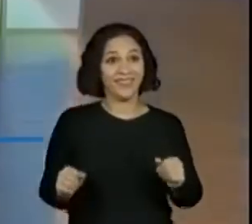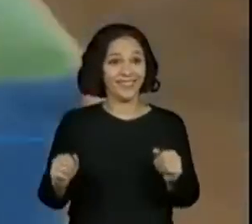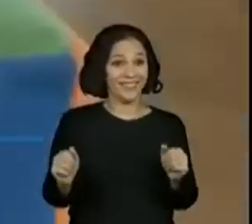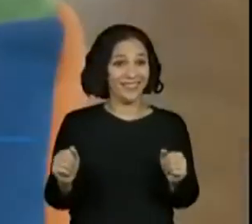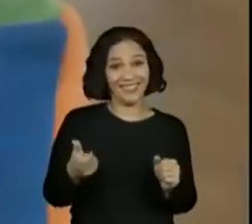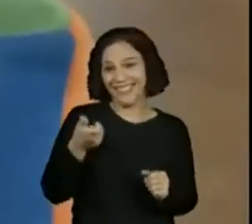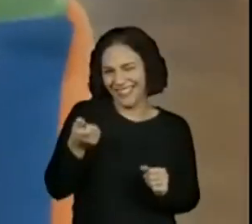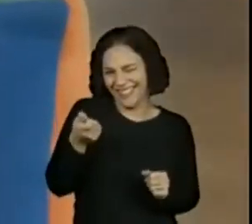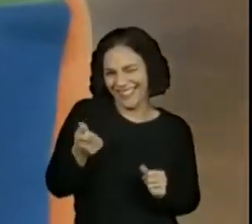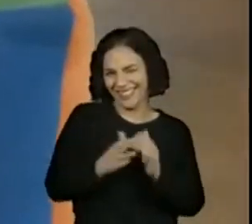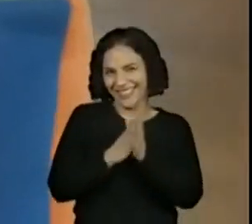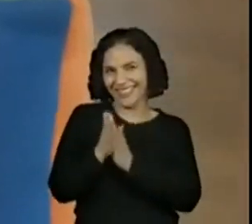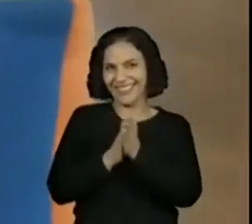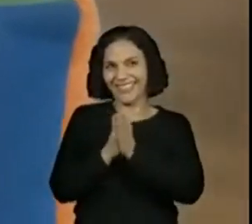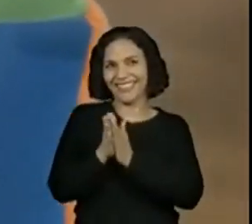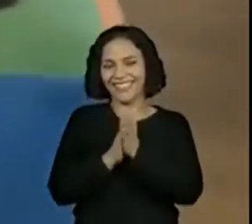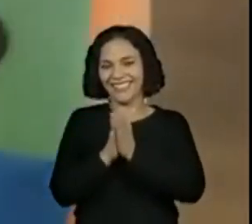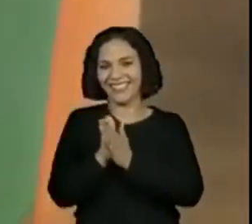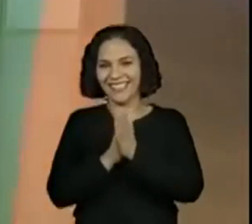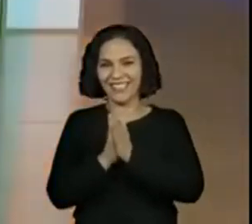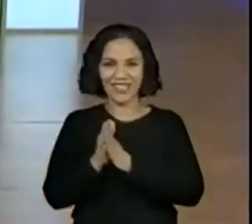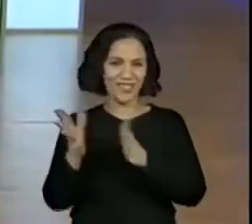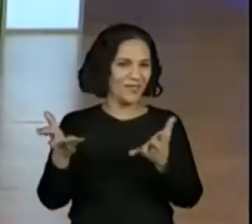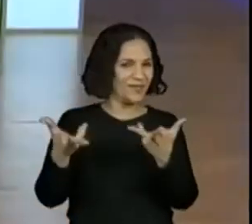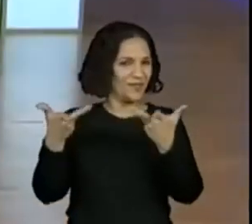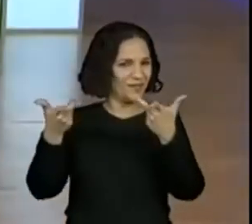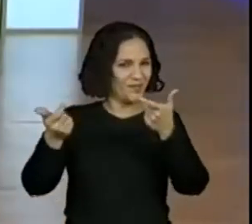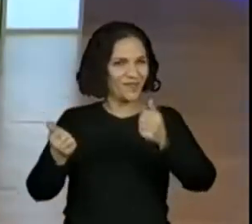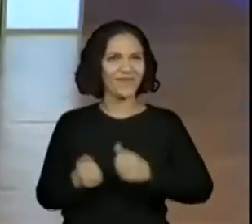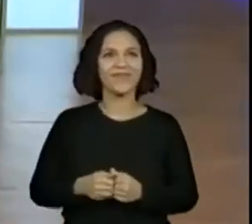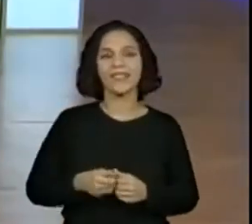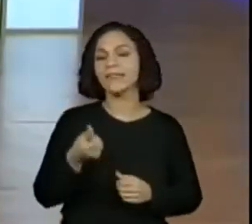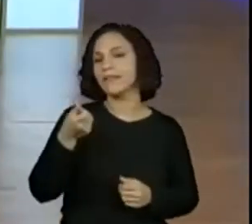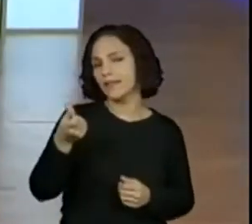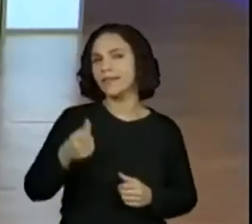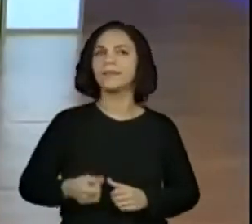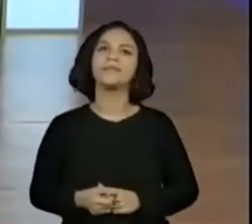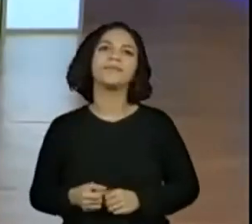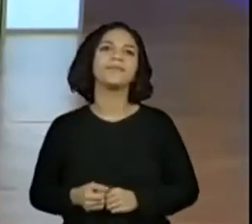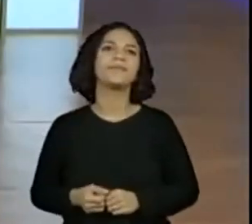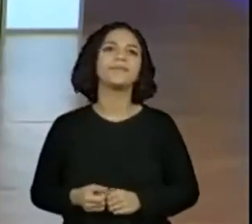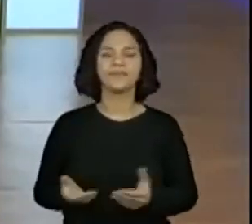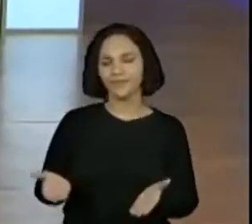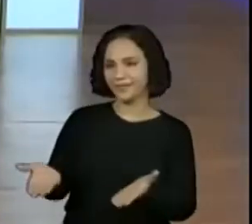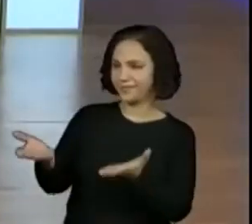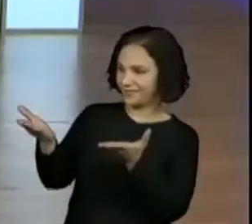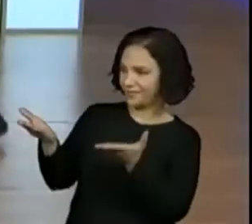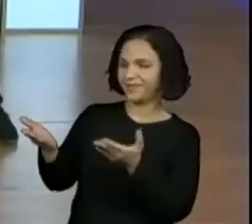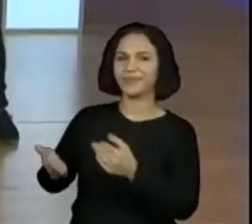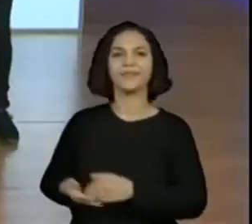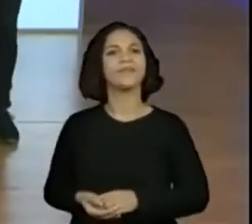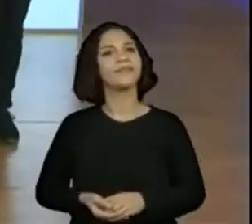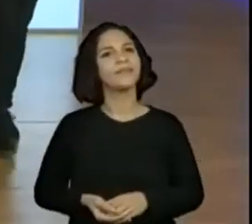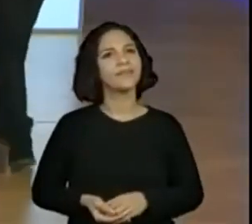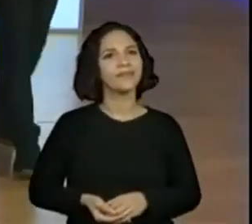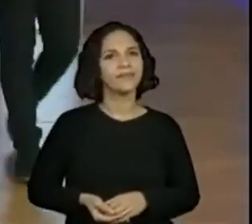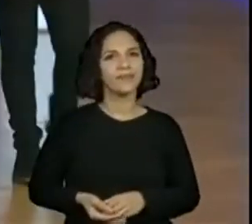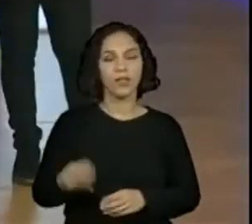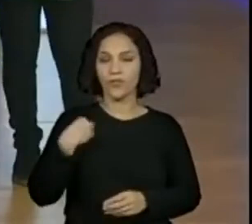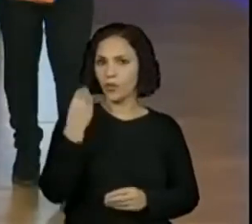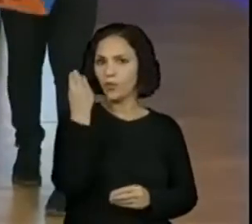eu já comecei o que arrasando tirei seis tá Professor agora você hein